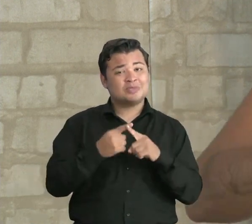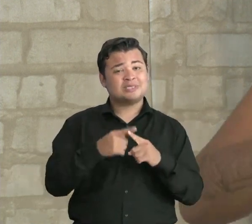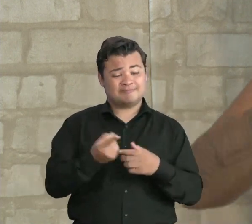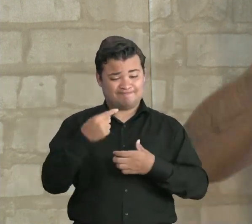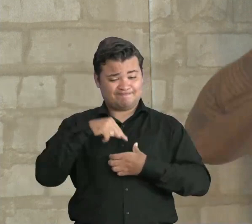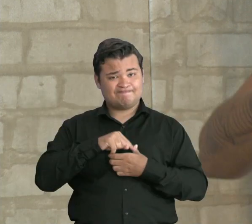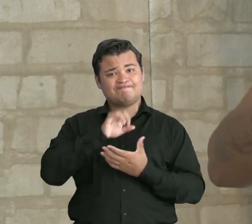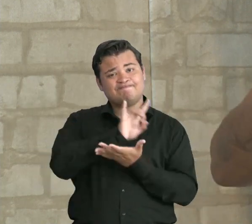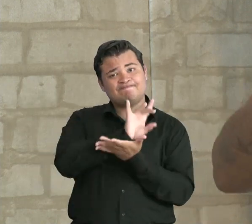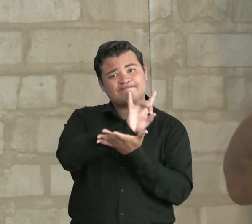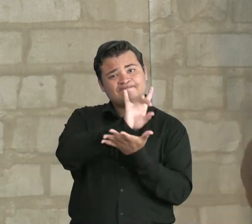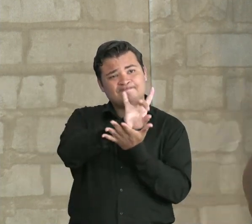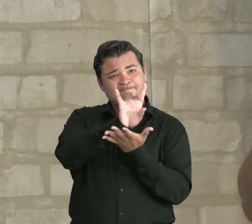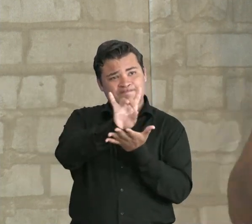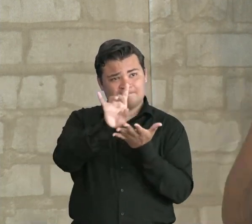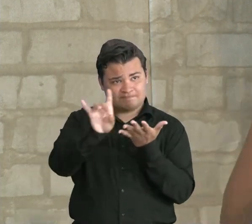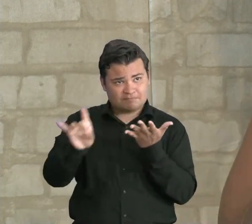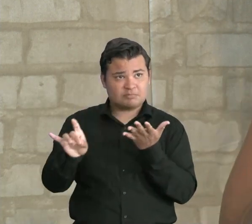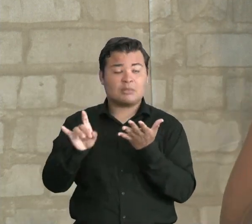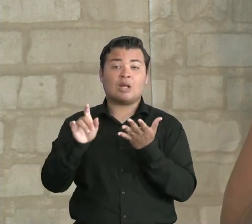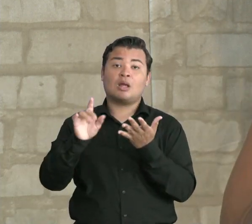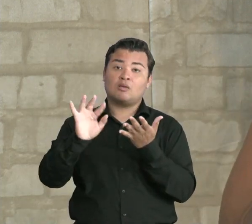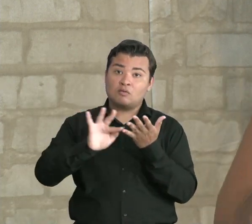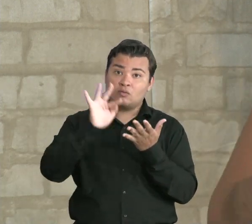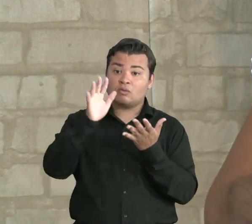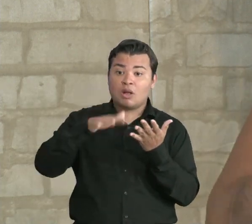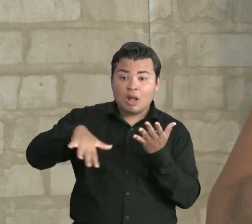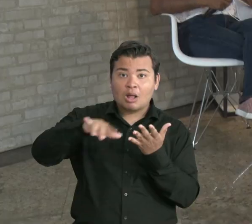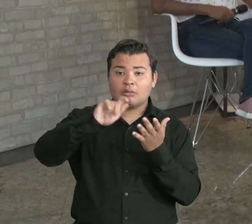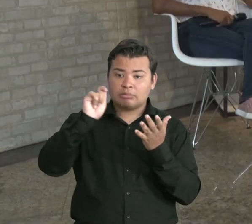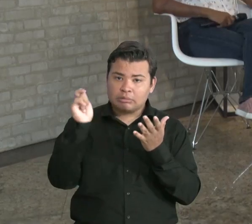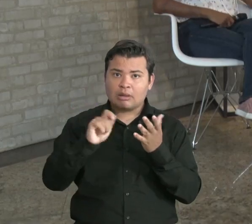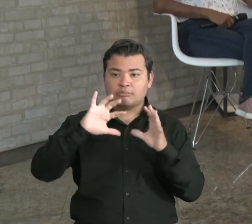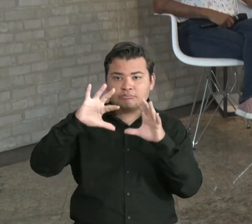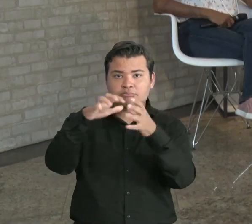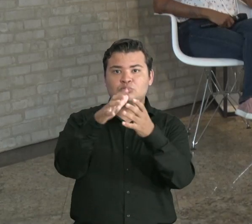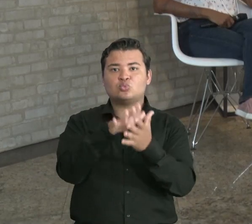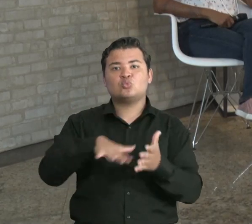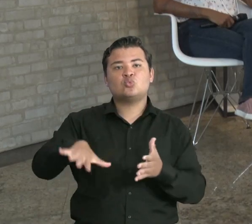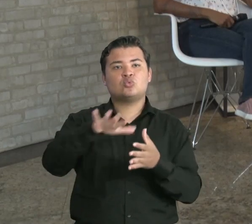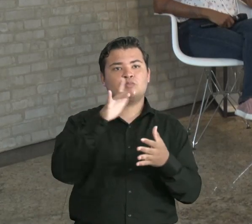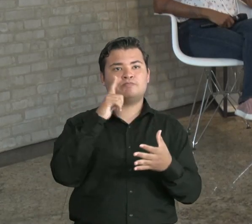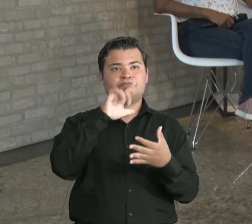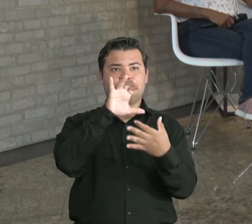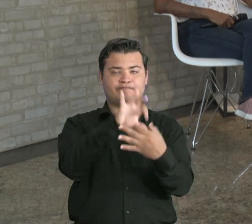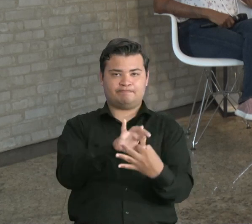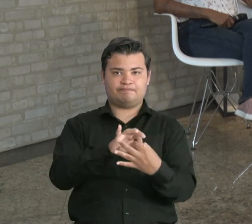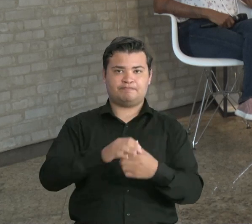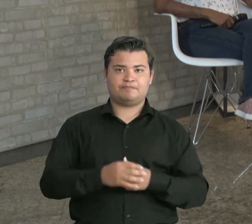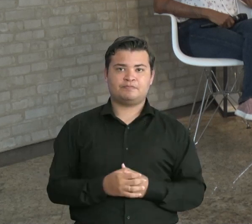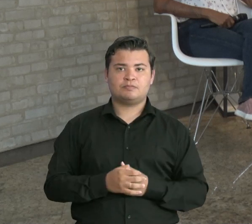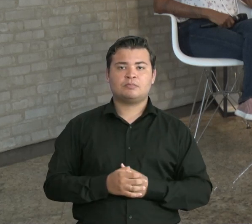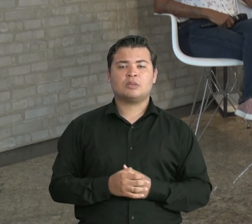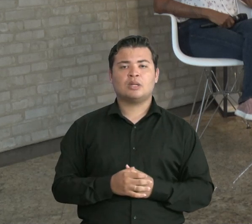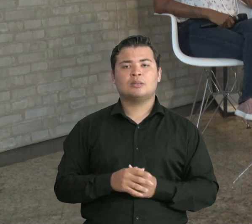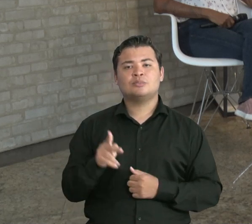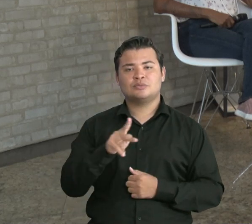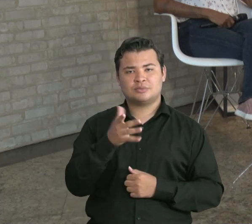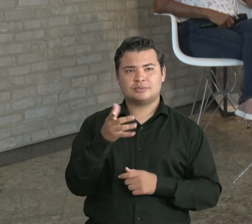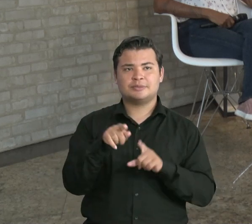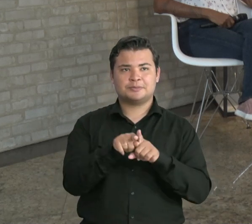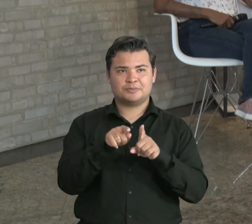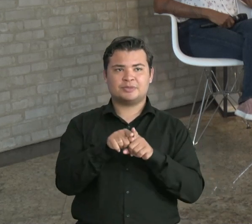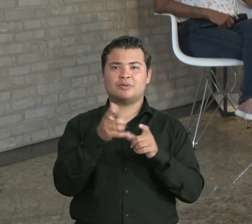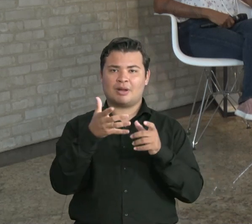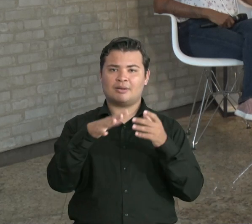para que depois ela se torne universal. Professor, queria que o senhor fizesse suas contribuições também na pergunta que